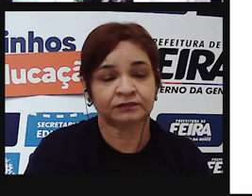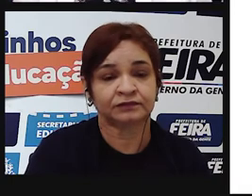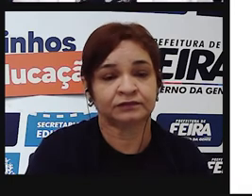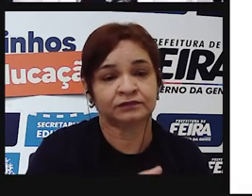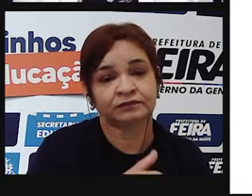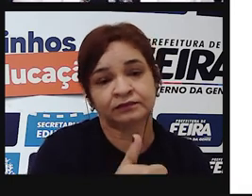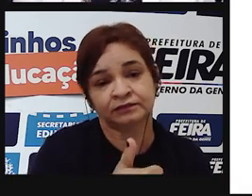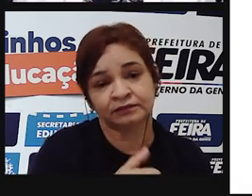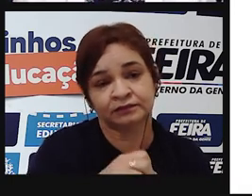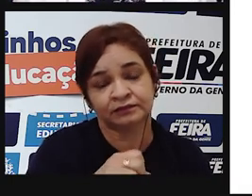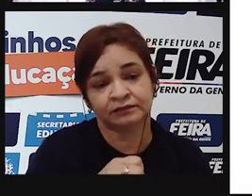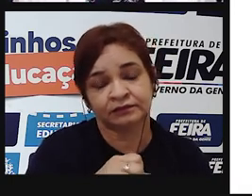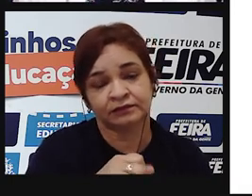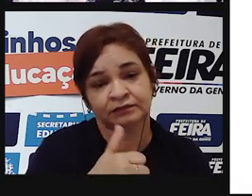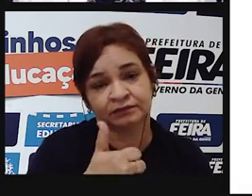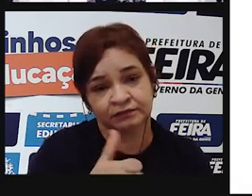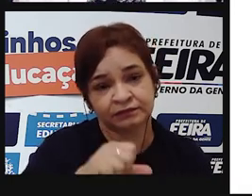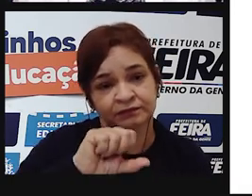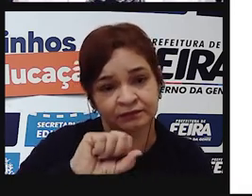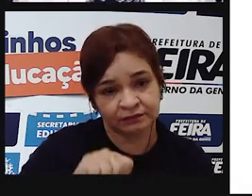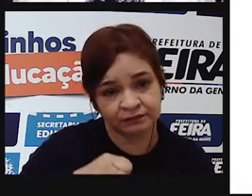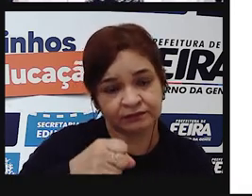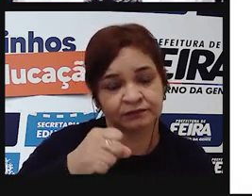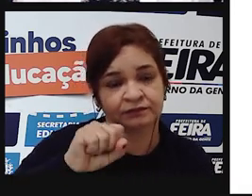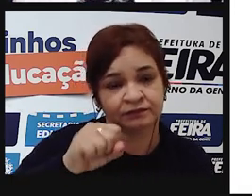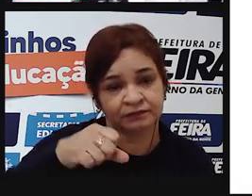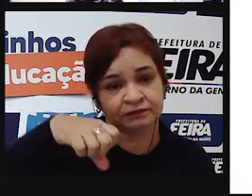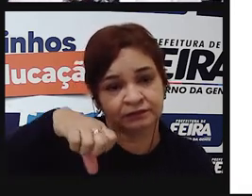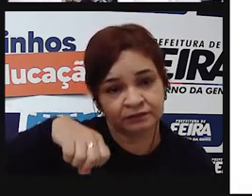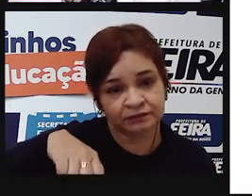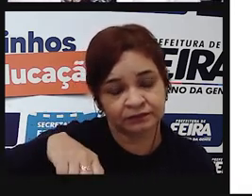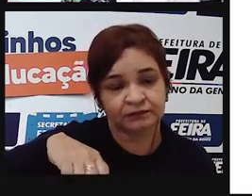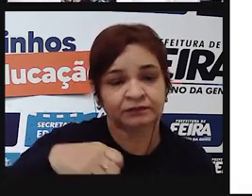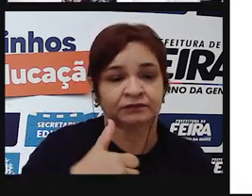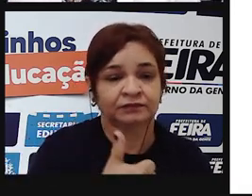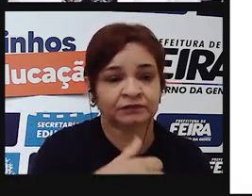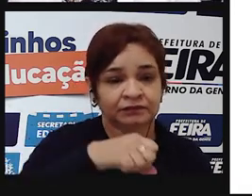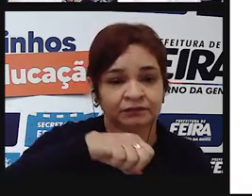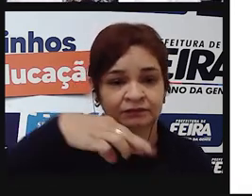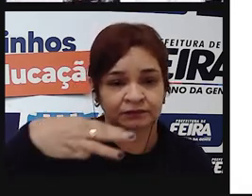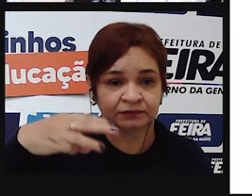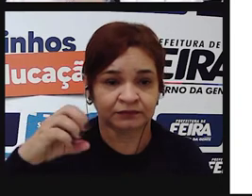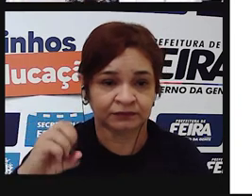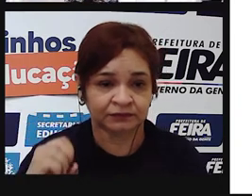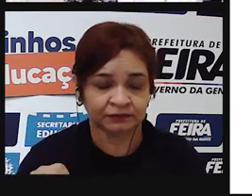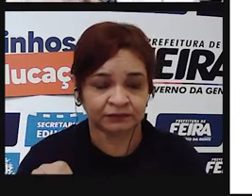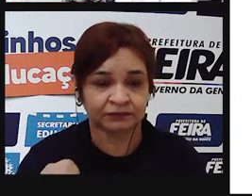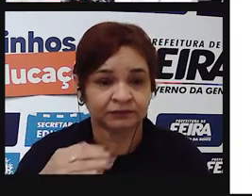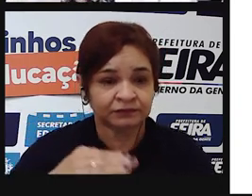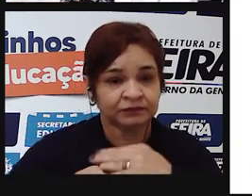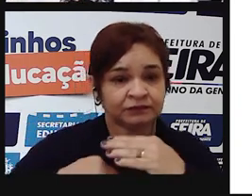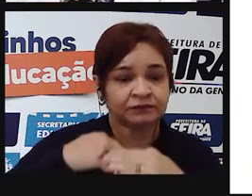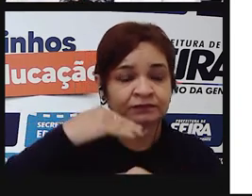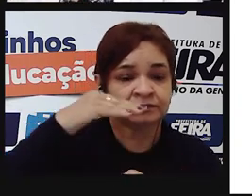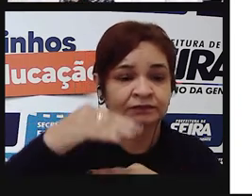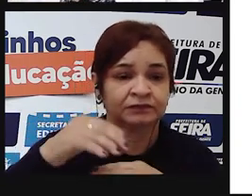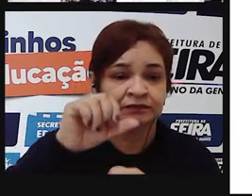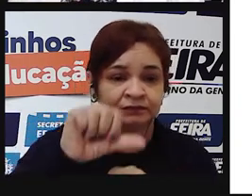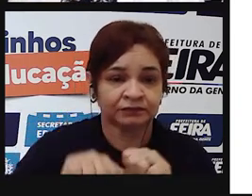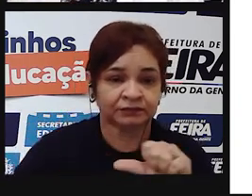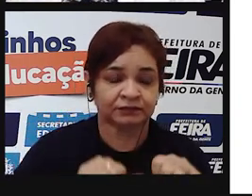XX, de 1889 a 1930, e foram passando por